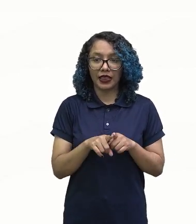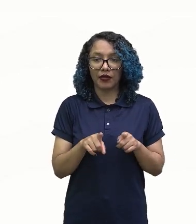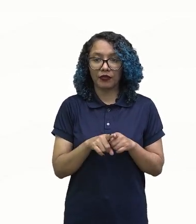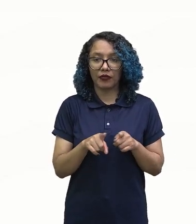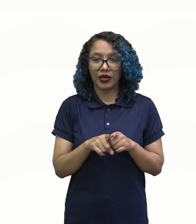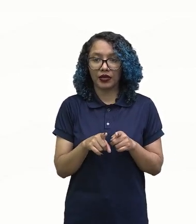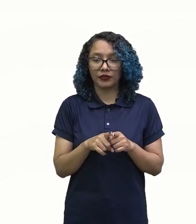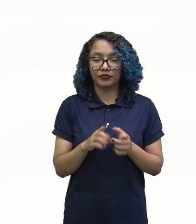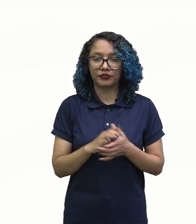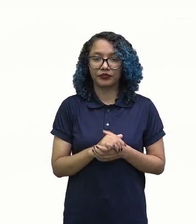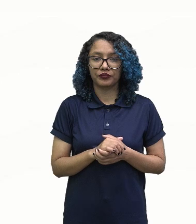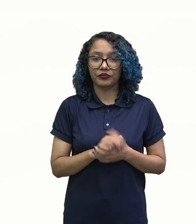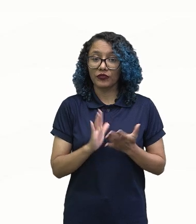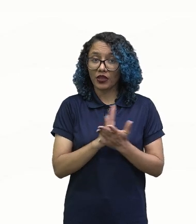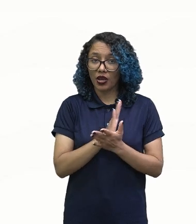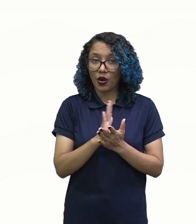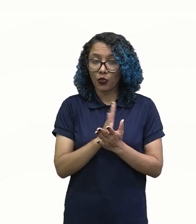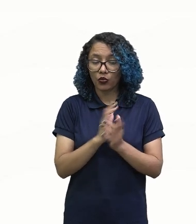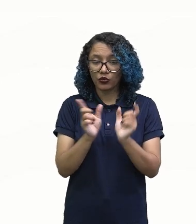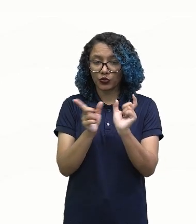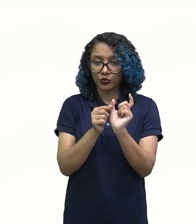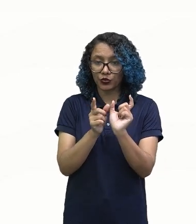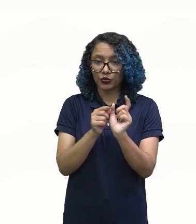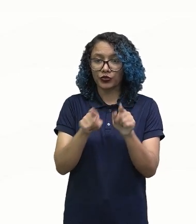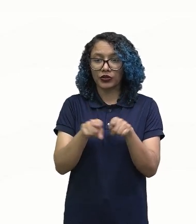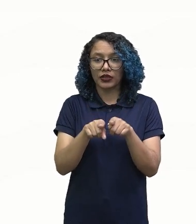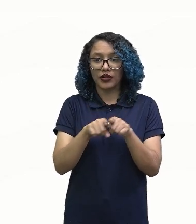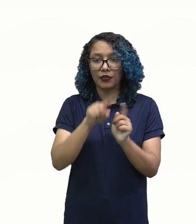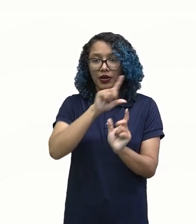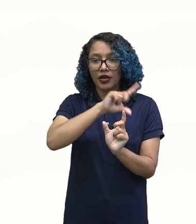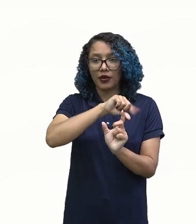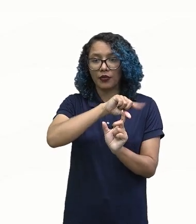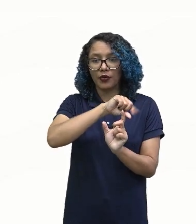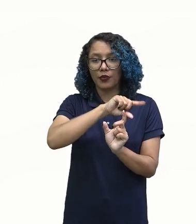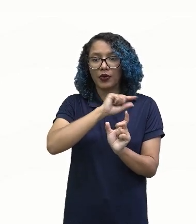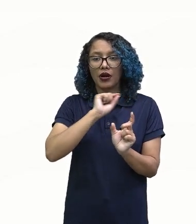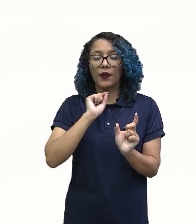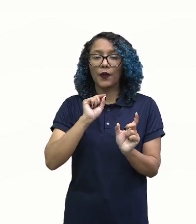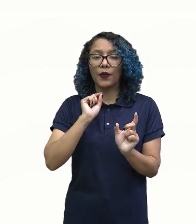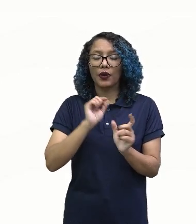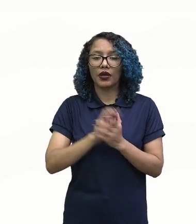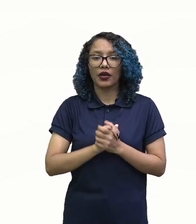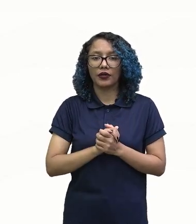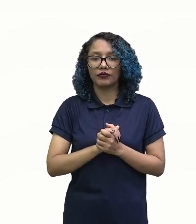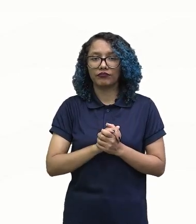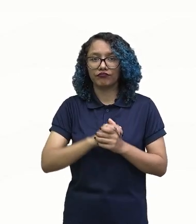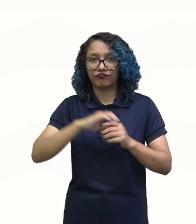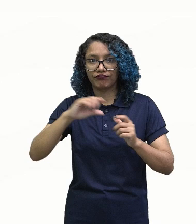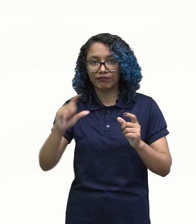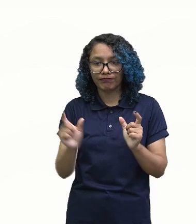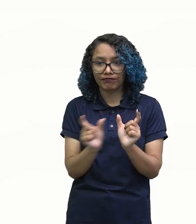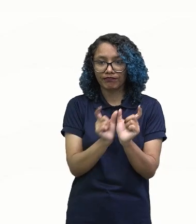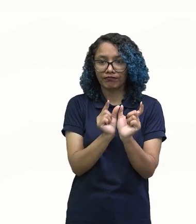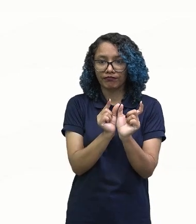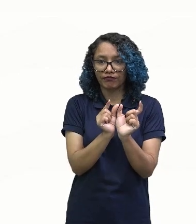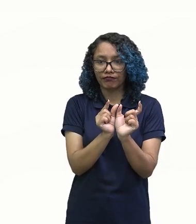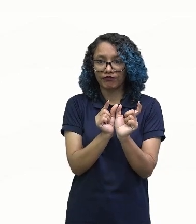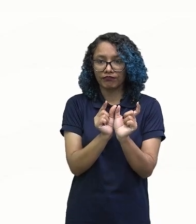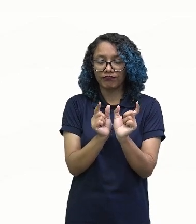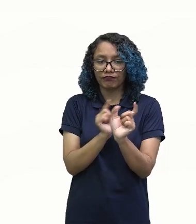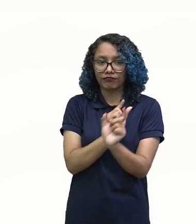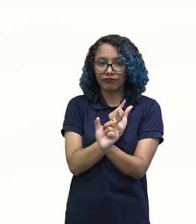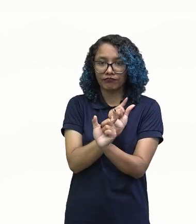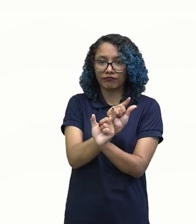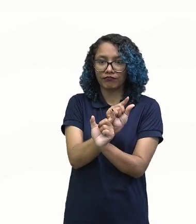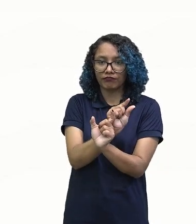determinados prefixos e sufixos, eles se unem à palavra, né,